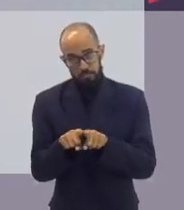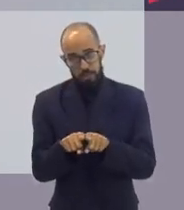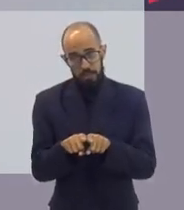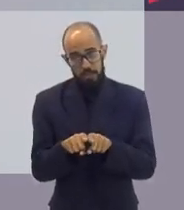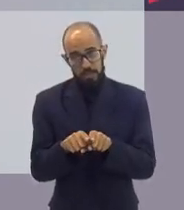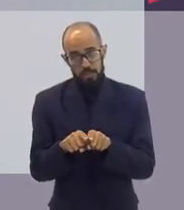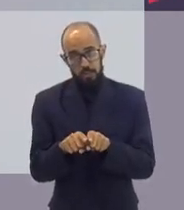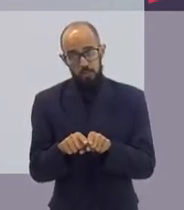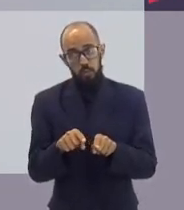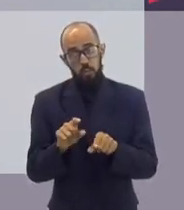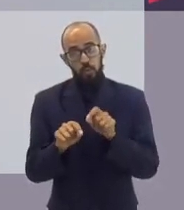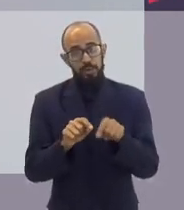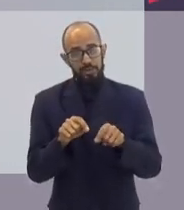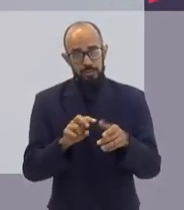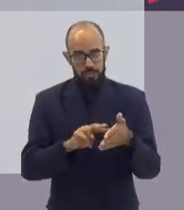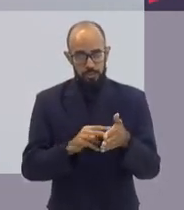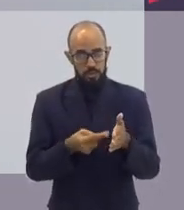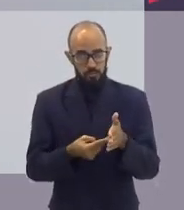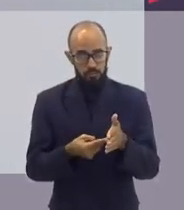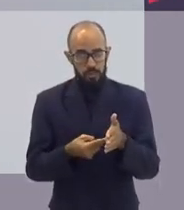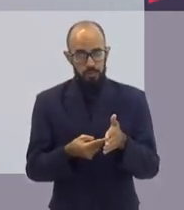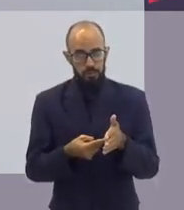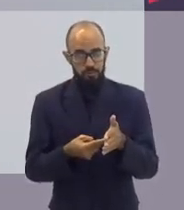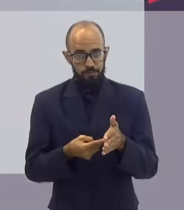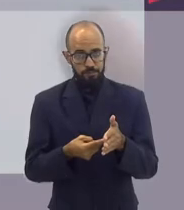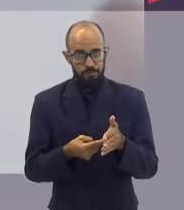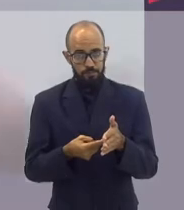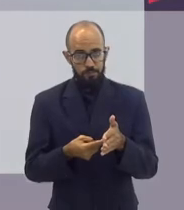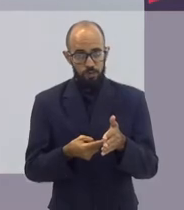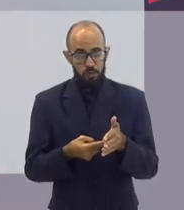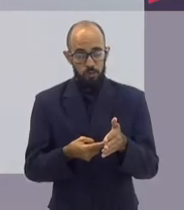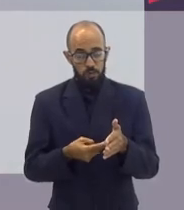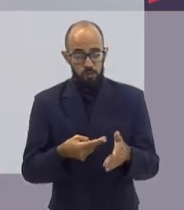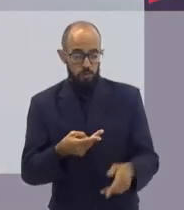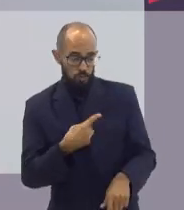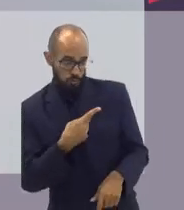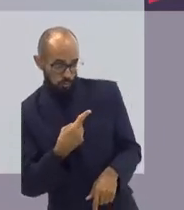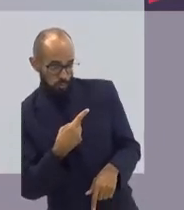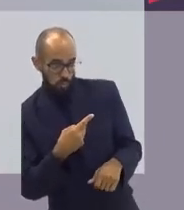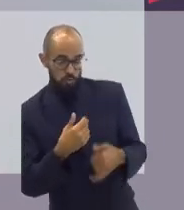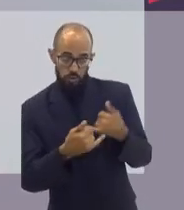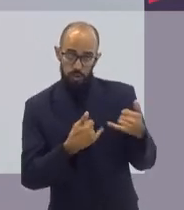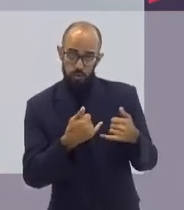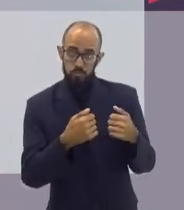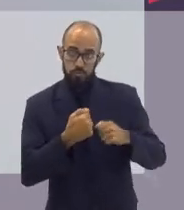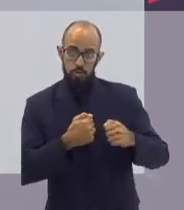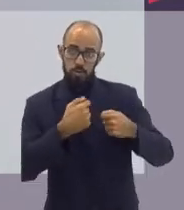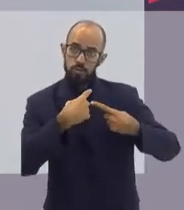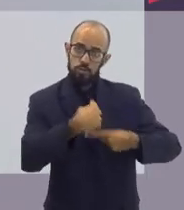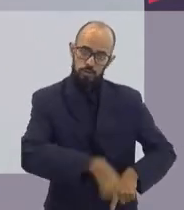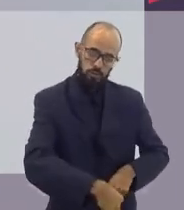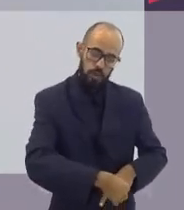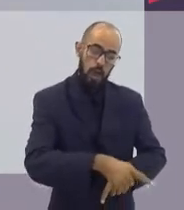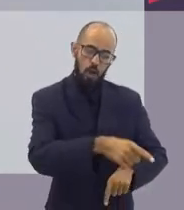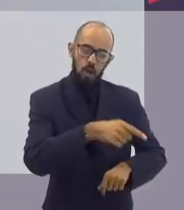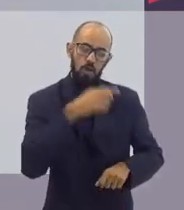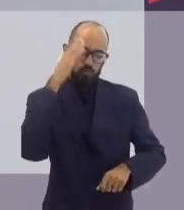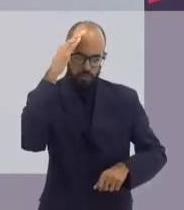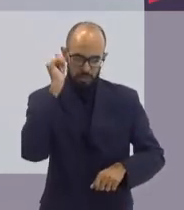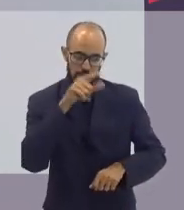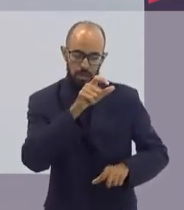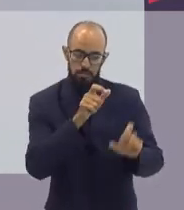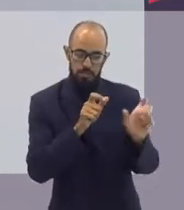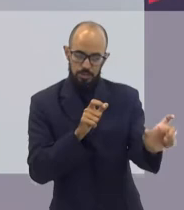né? Sobre o que significa aquilo. Né? E um jogador pode desafiar o outro. Né? Sobre, bom, você está sabendo